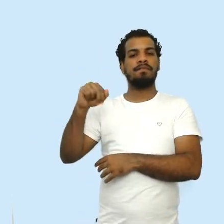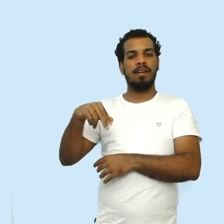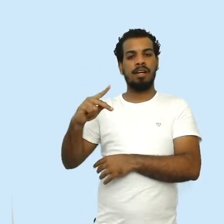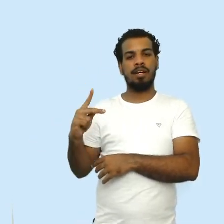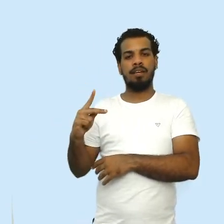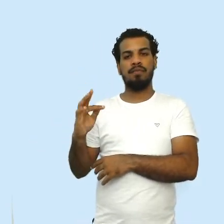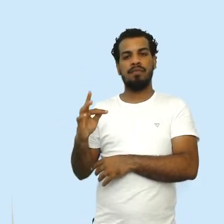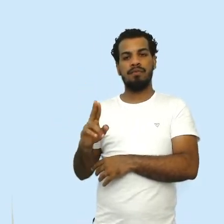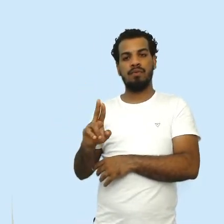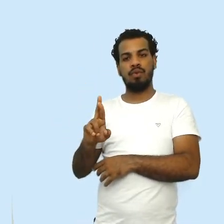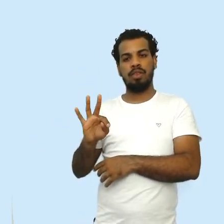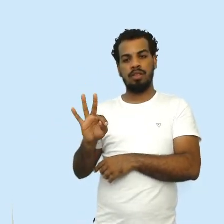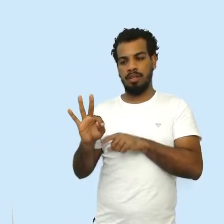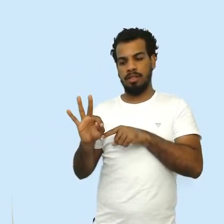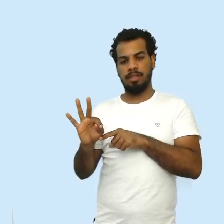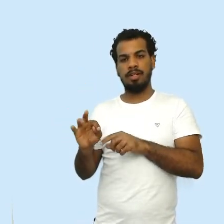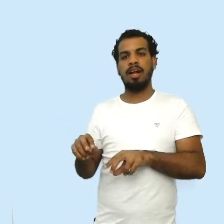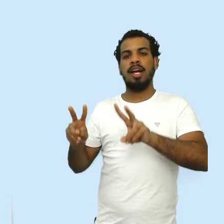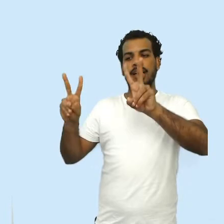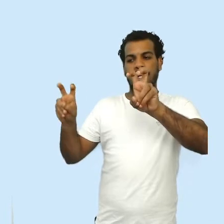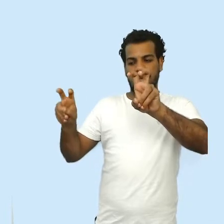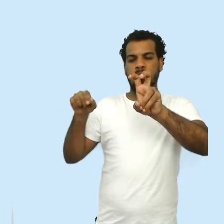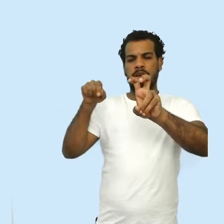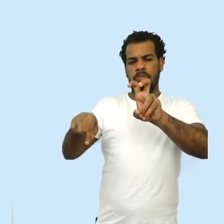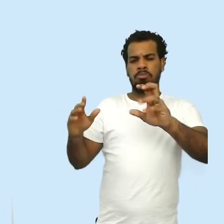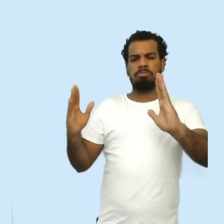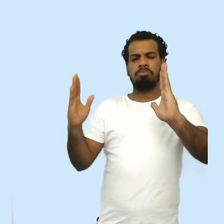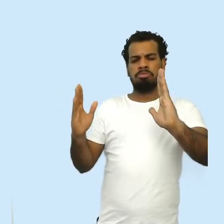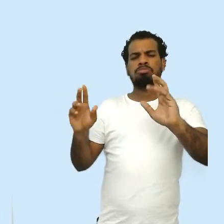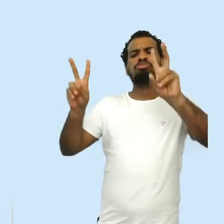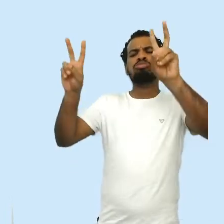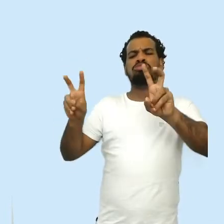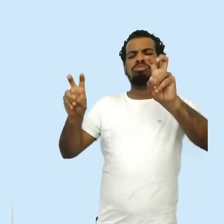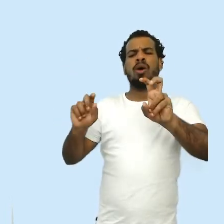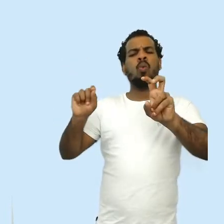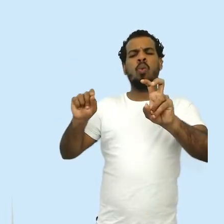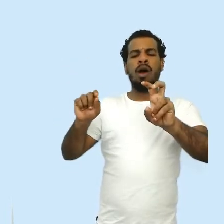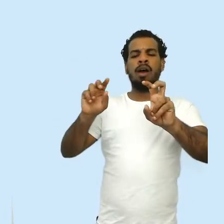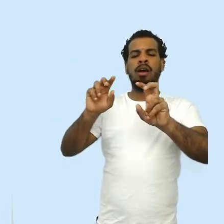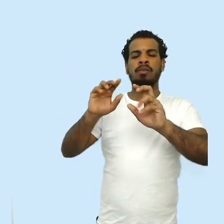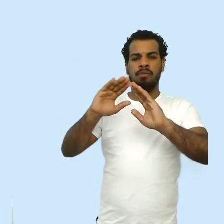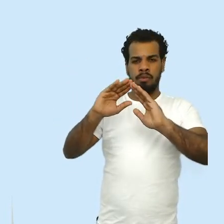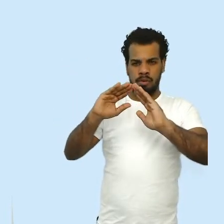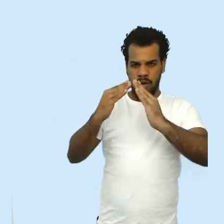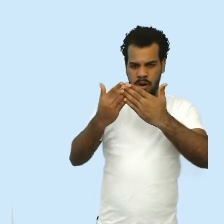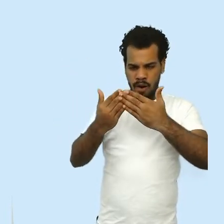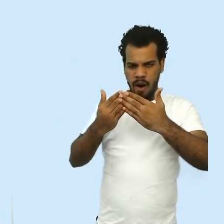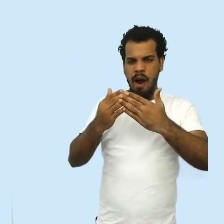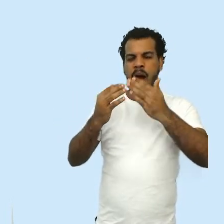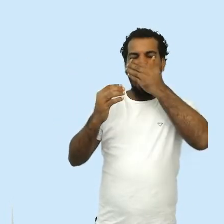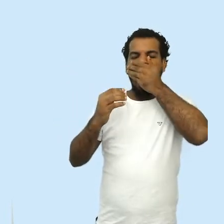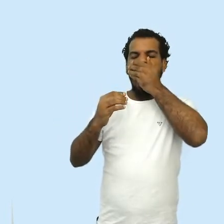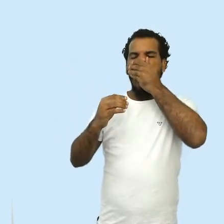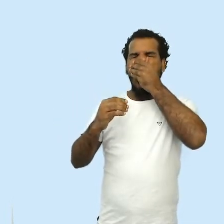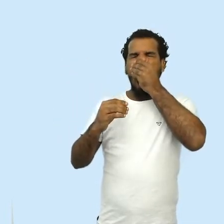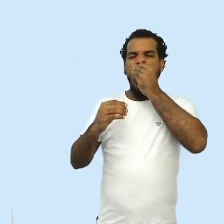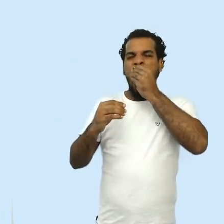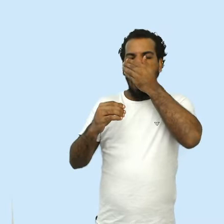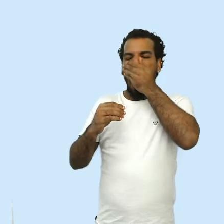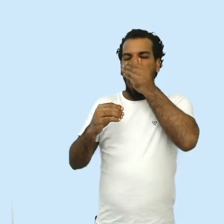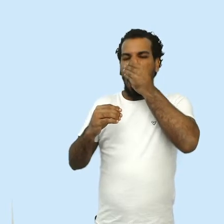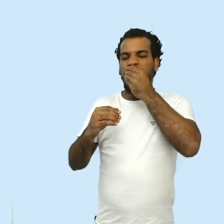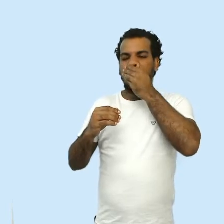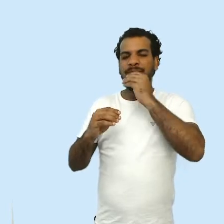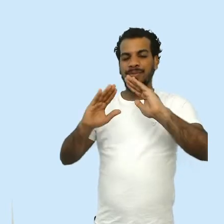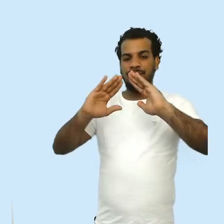já tinha esse tema, a Escola de Frankfurt já é uma aula que é bem comum aqui, entre a